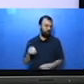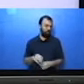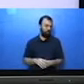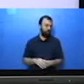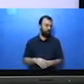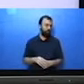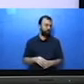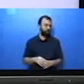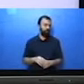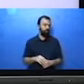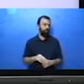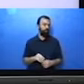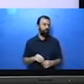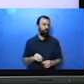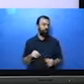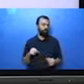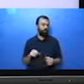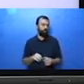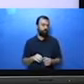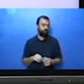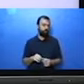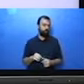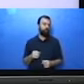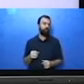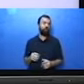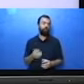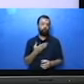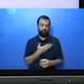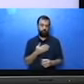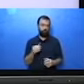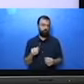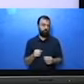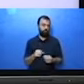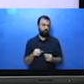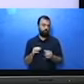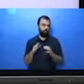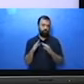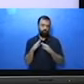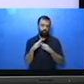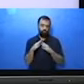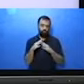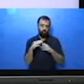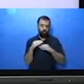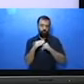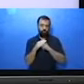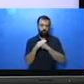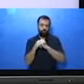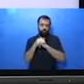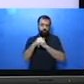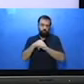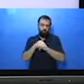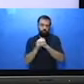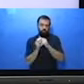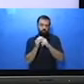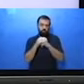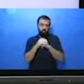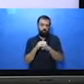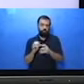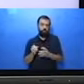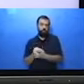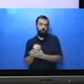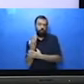tectônicas durante o período terciário, provocando o enrugamento e originando as cadeias